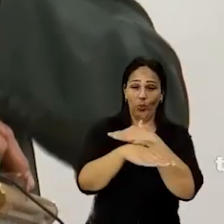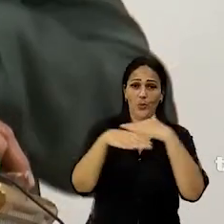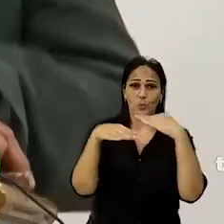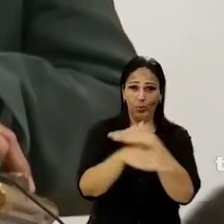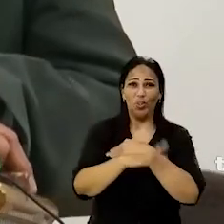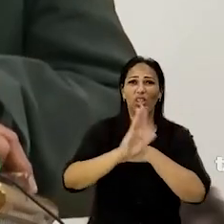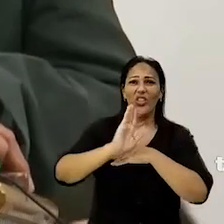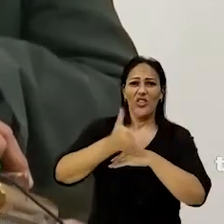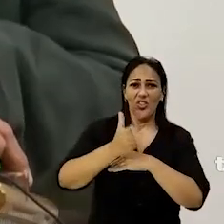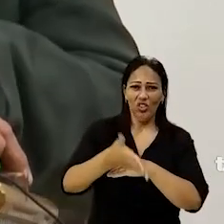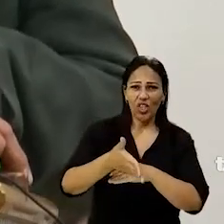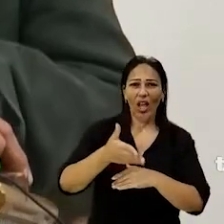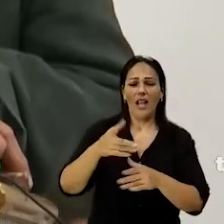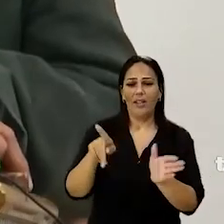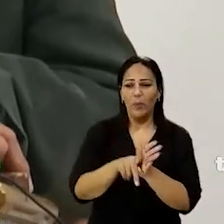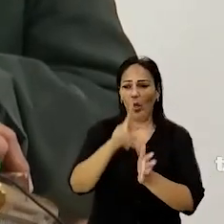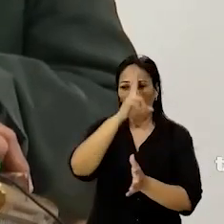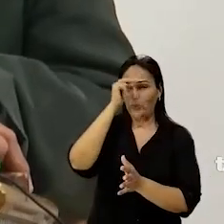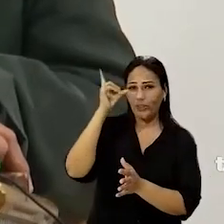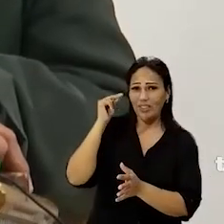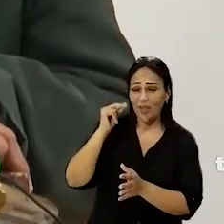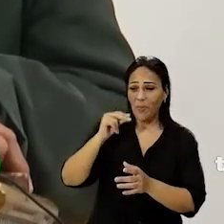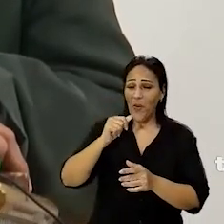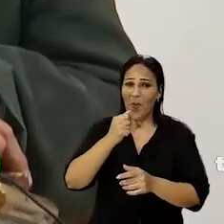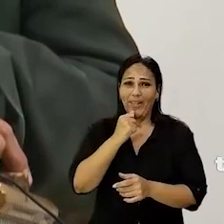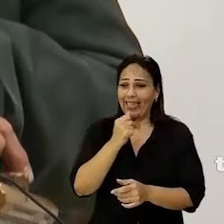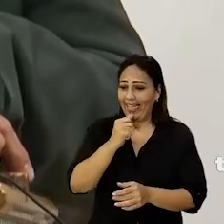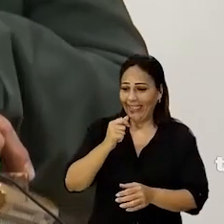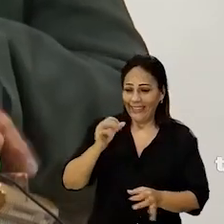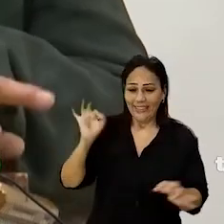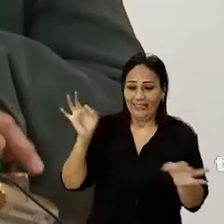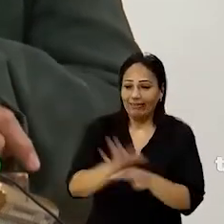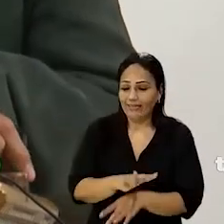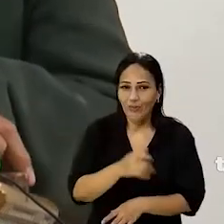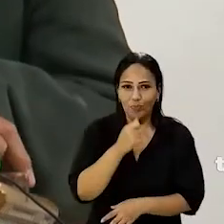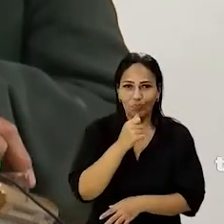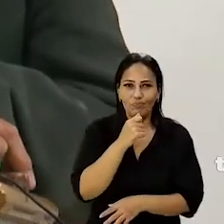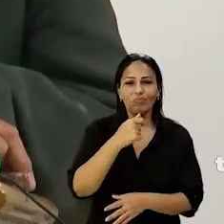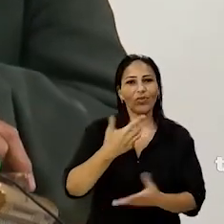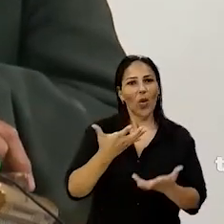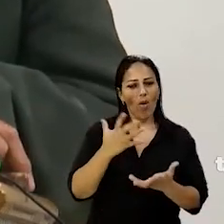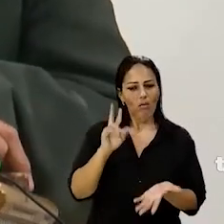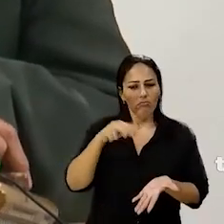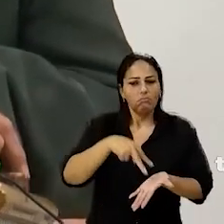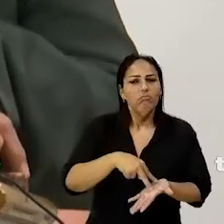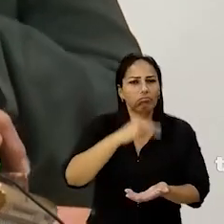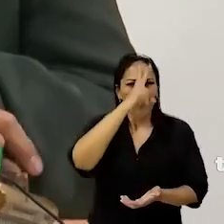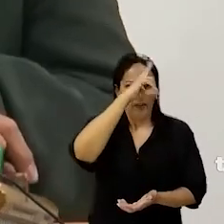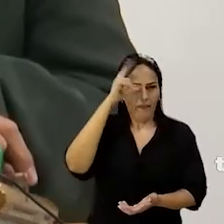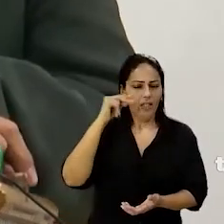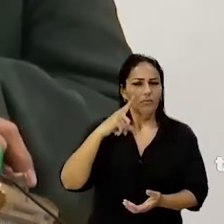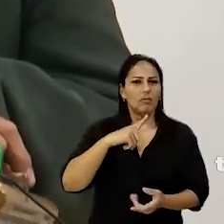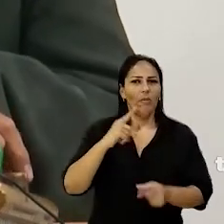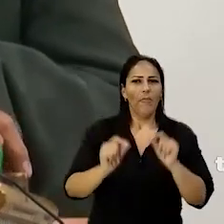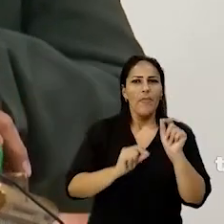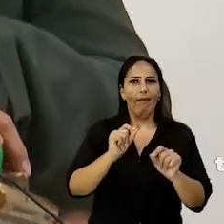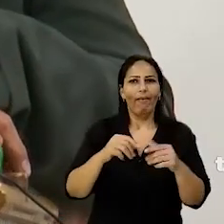já foi municipalizado, mas não colocaram em prática. Quero estar prefeito para